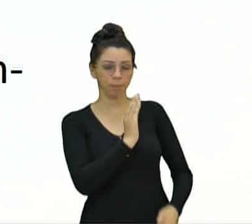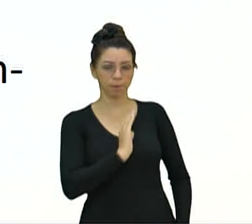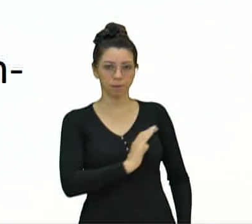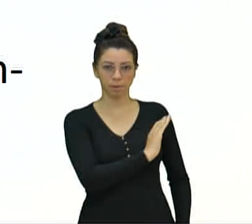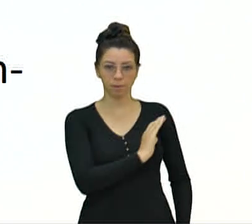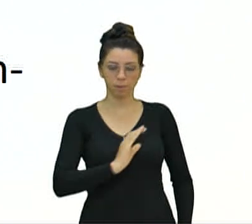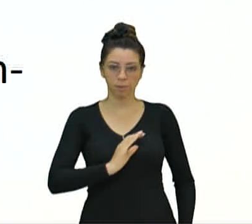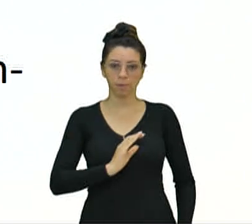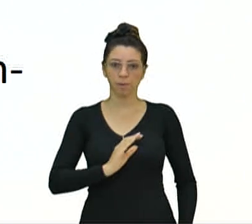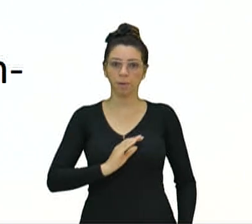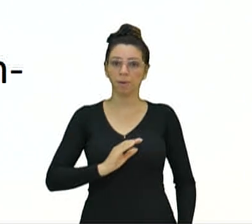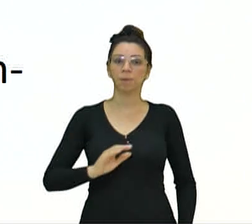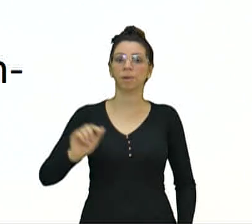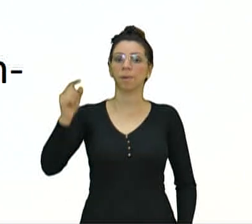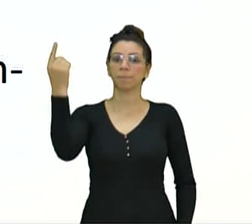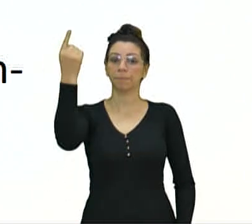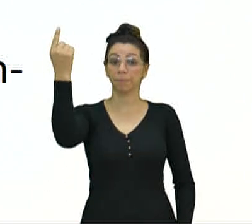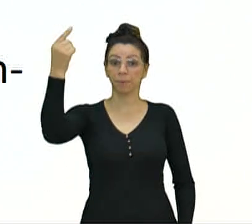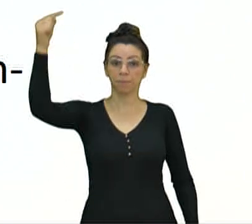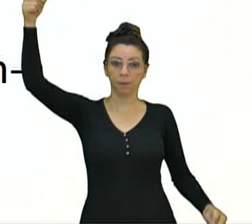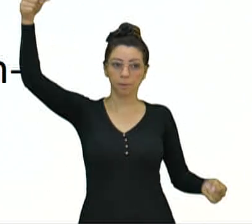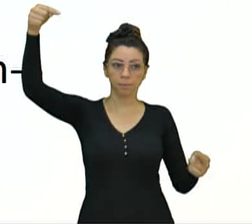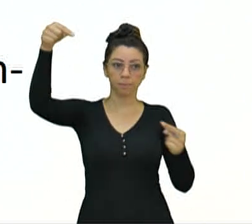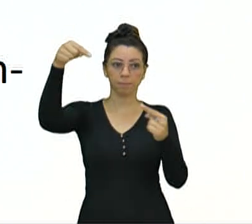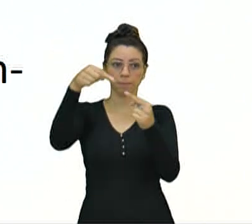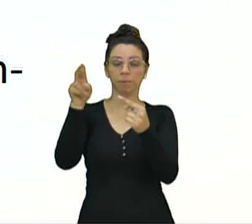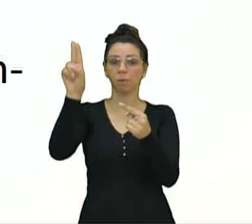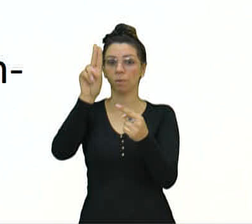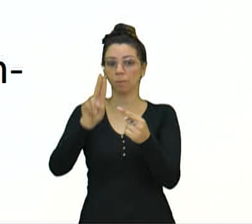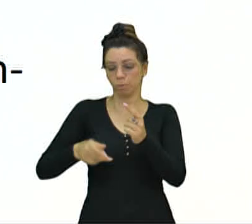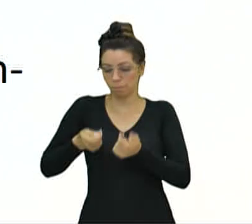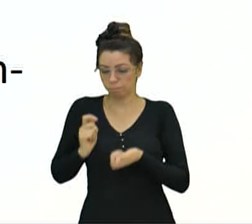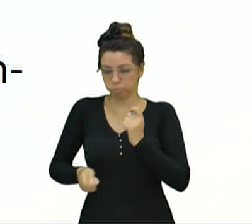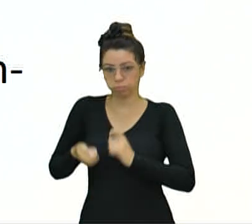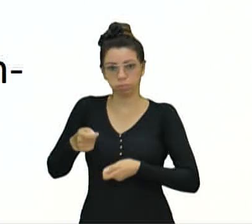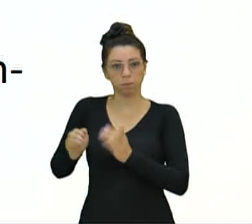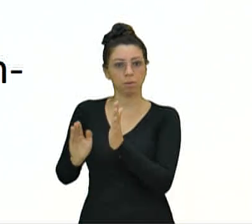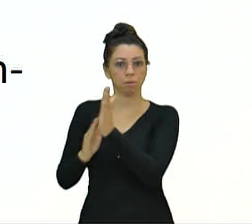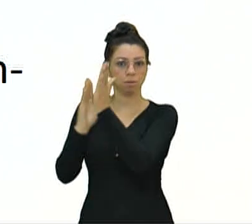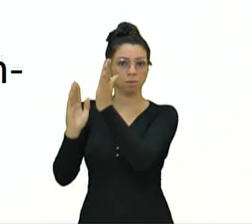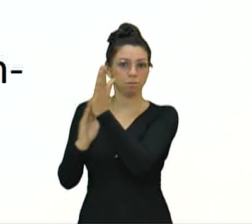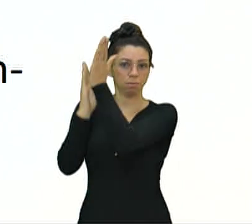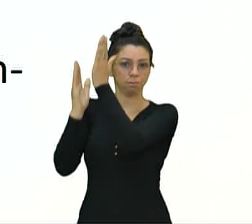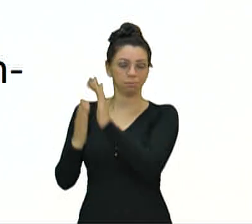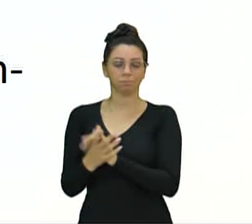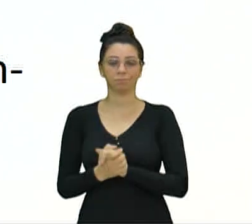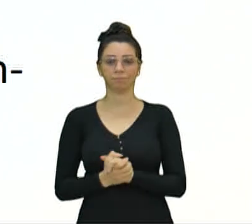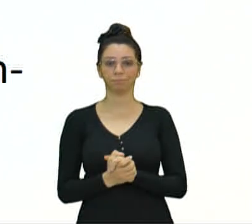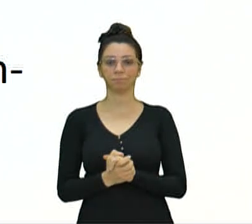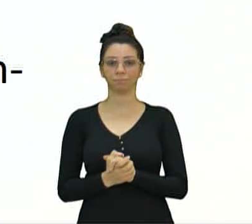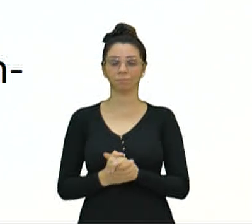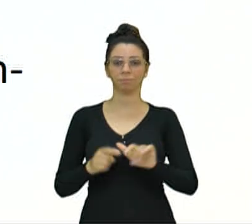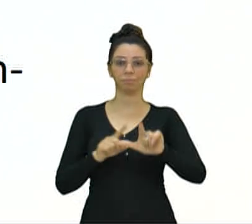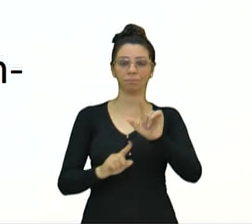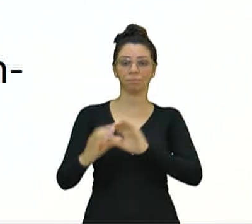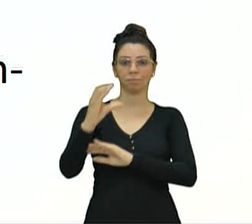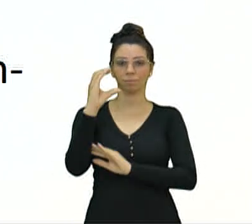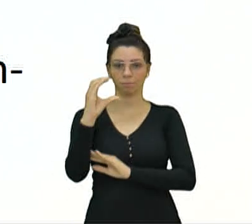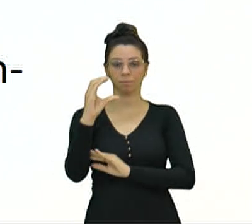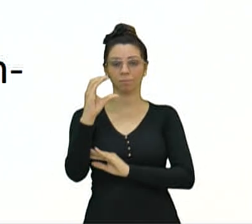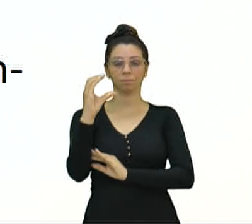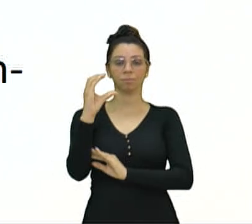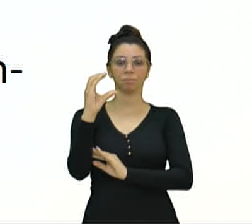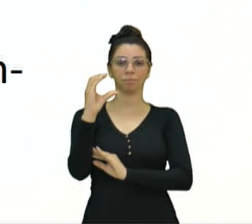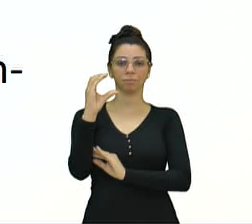primeira alternativa da segunda coluna, que é o uso da bateria em louvores. Letra C da primeira